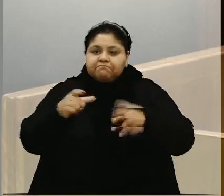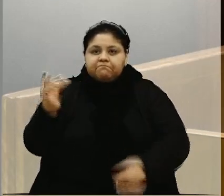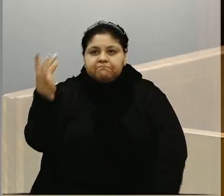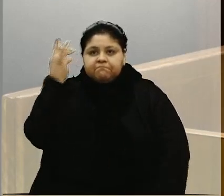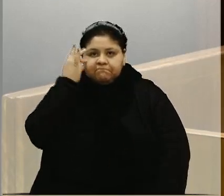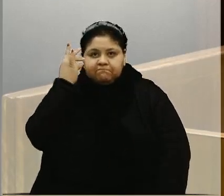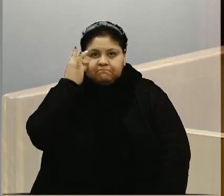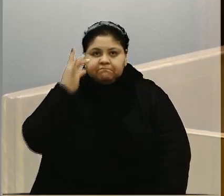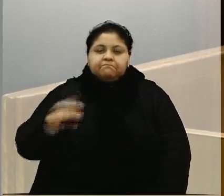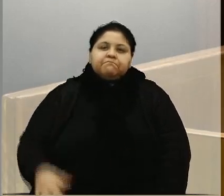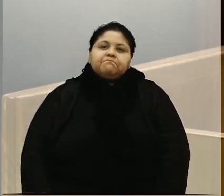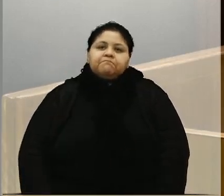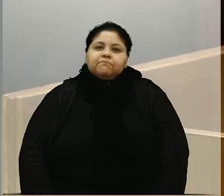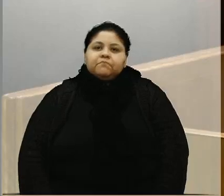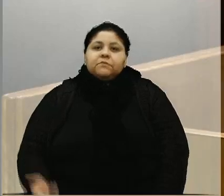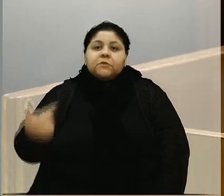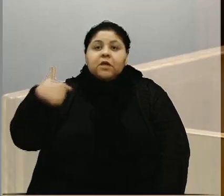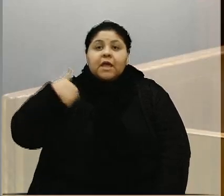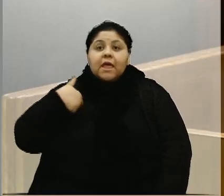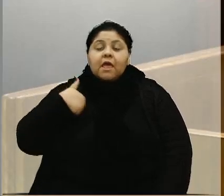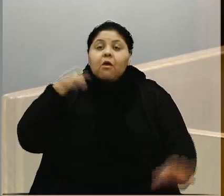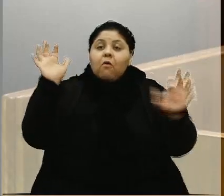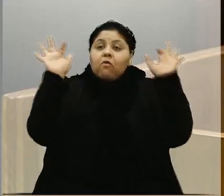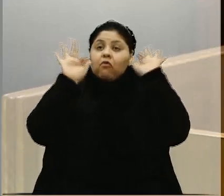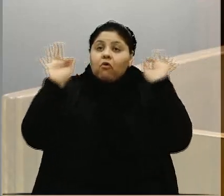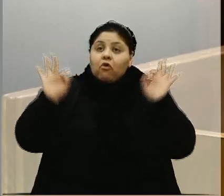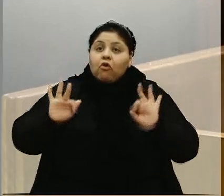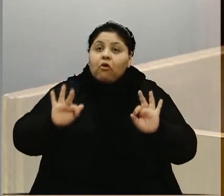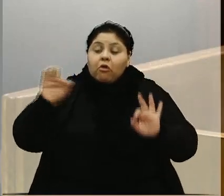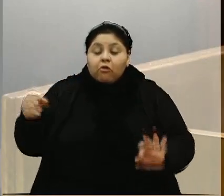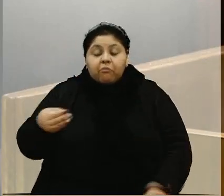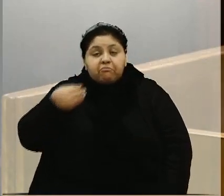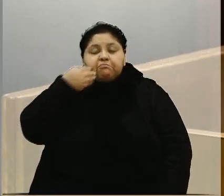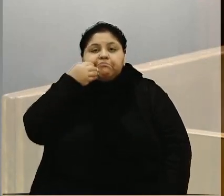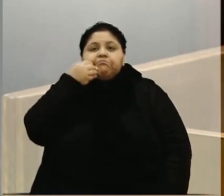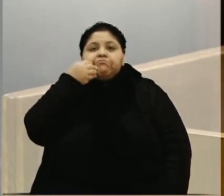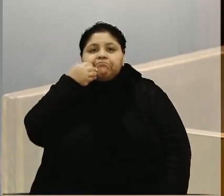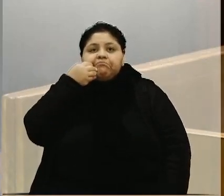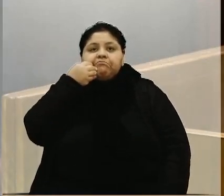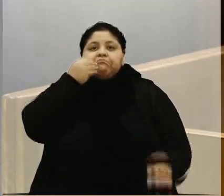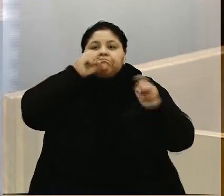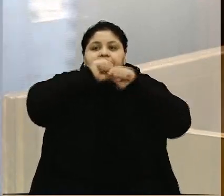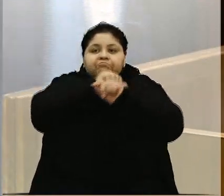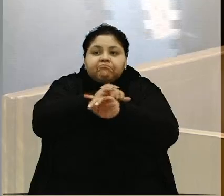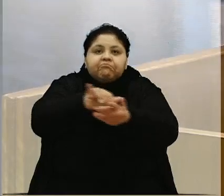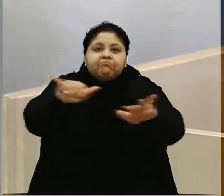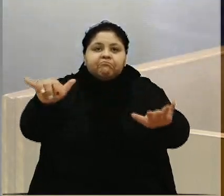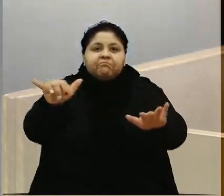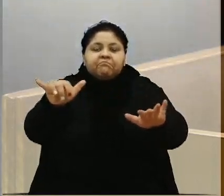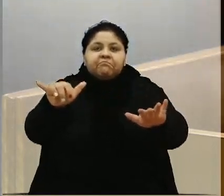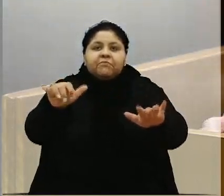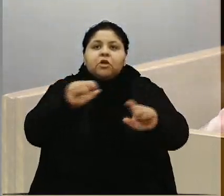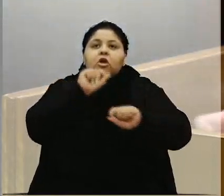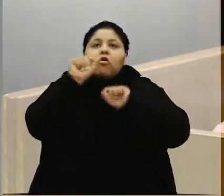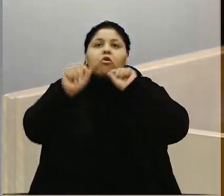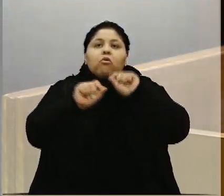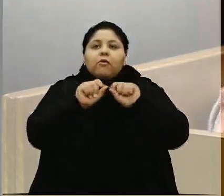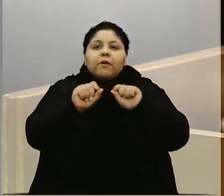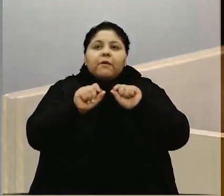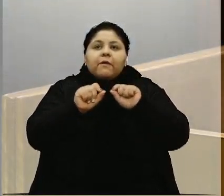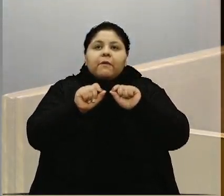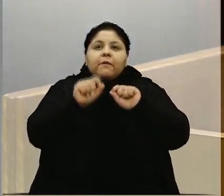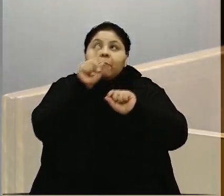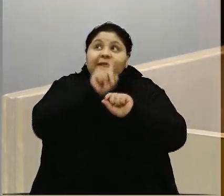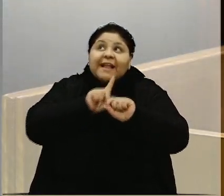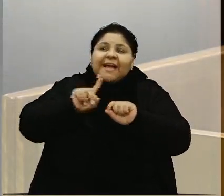nesta manhã. Eu estou muito feliz pela oportunidade de compartilhar com vocês o que, pela graça